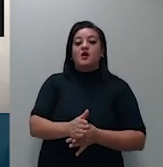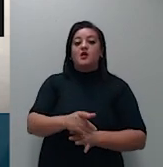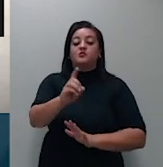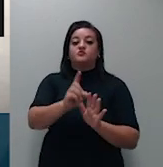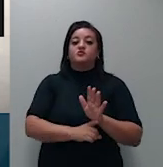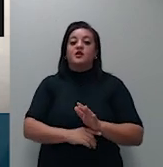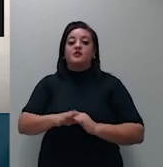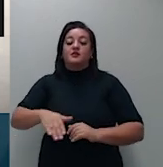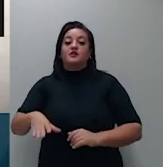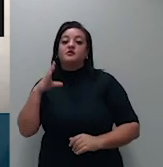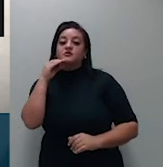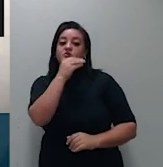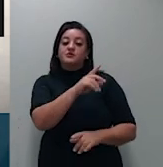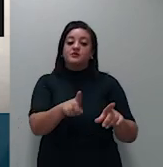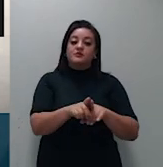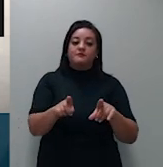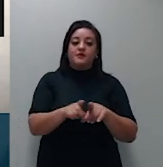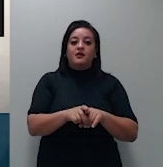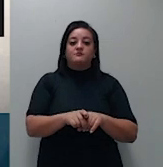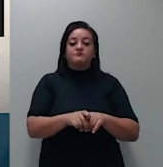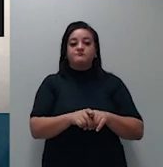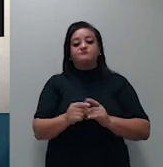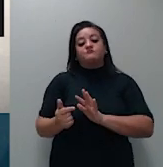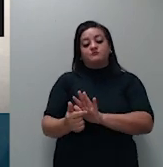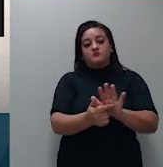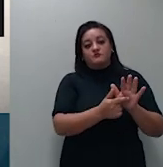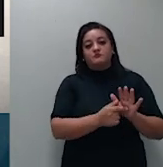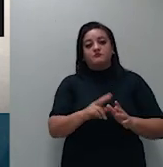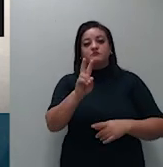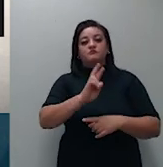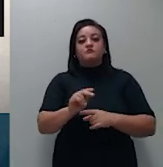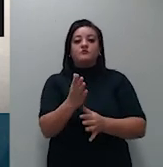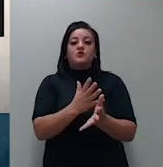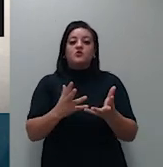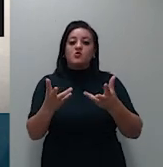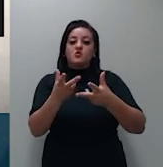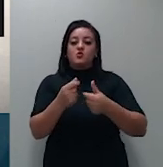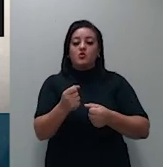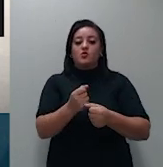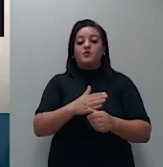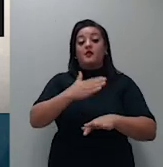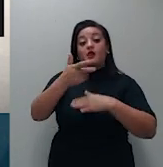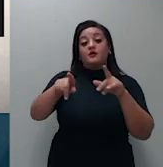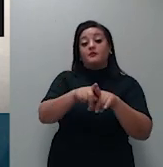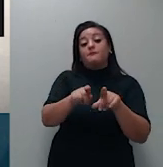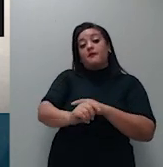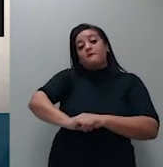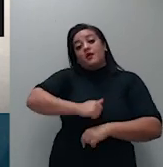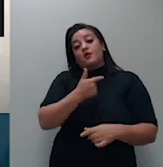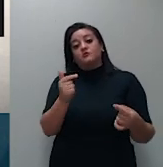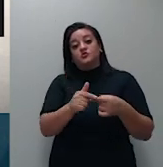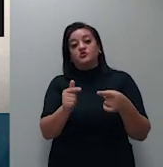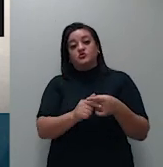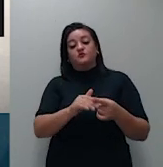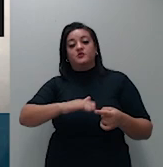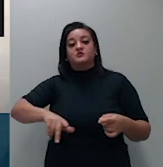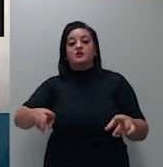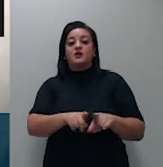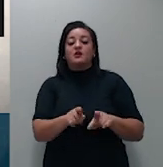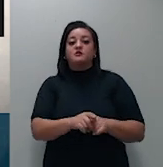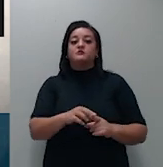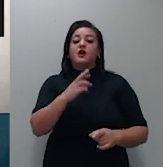adolescência notadamente a proteção integral e sobretudo melhor interesse dos infantis derivados da